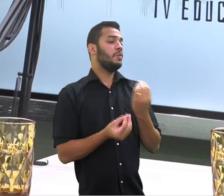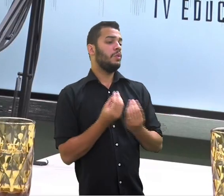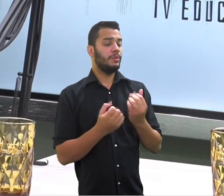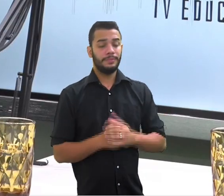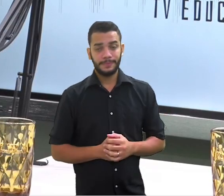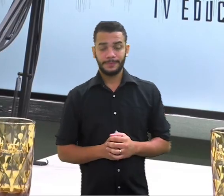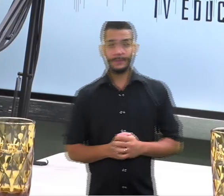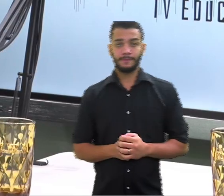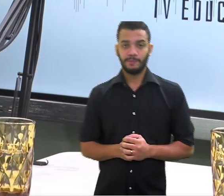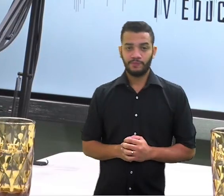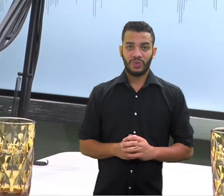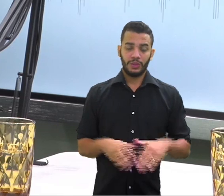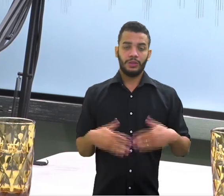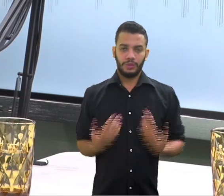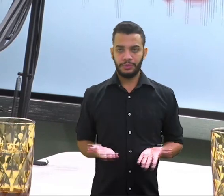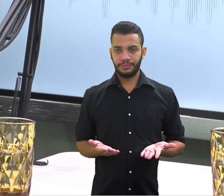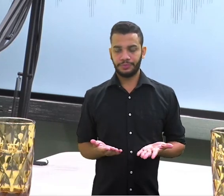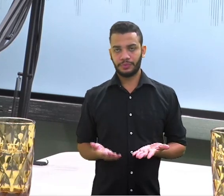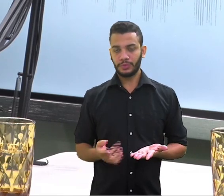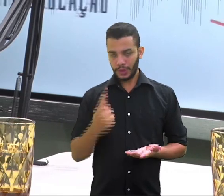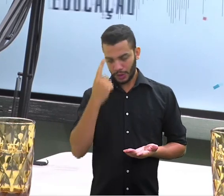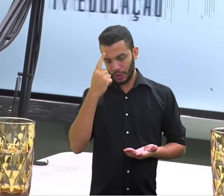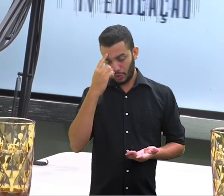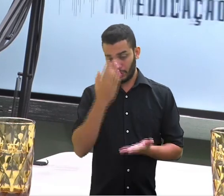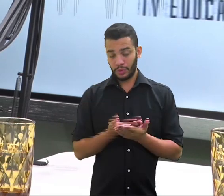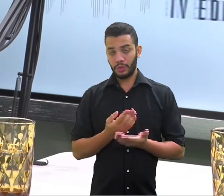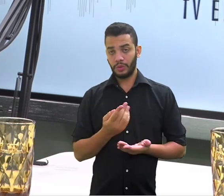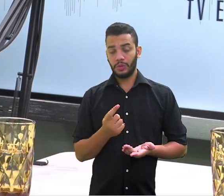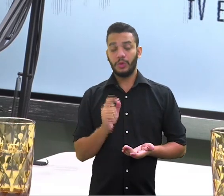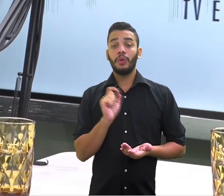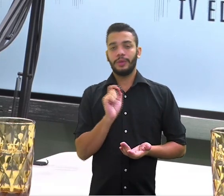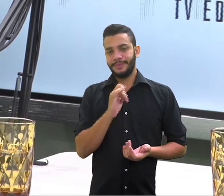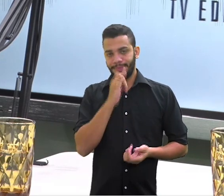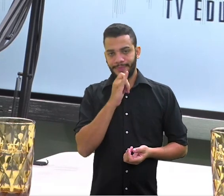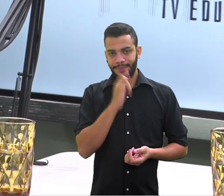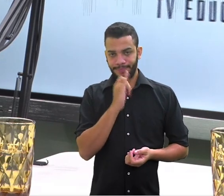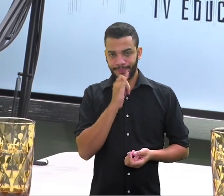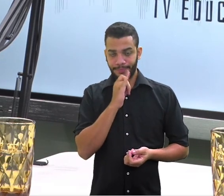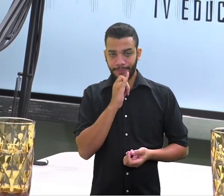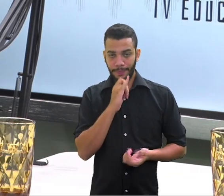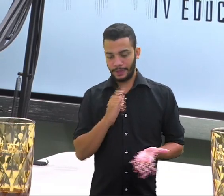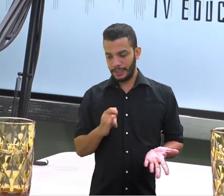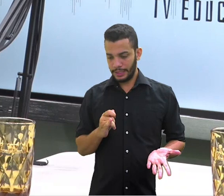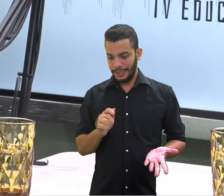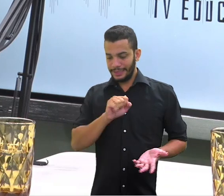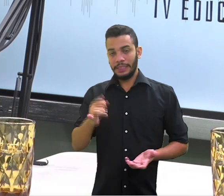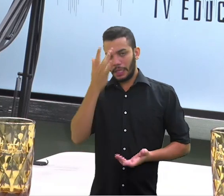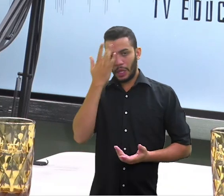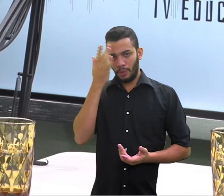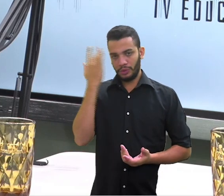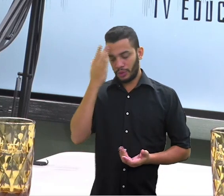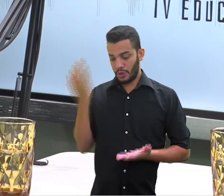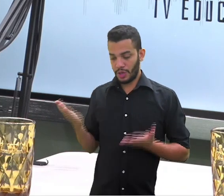Geralmente, o aluno não entra hoje na escola, casos excepcionais pode existir, mas ele não entra hoje na escola e já vai lá na frente